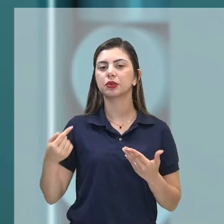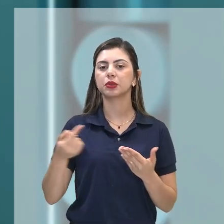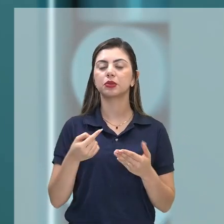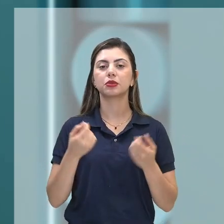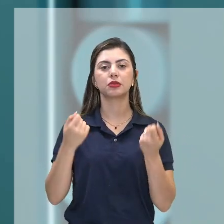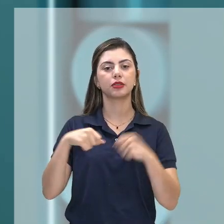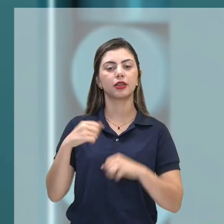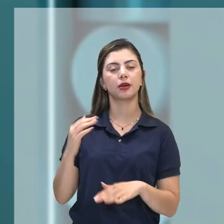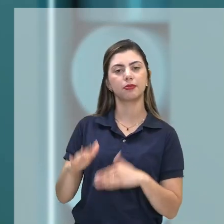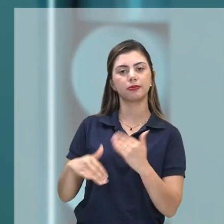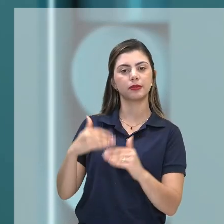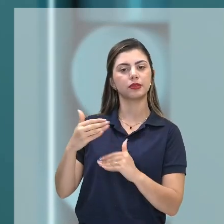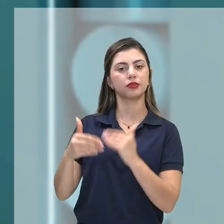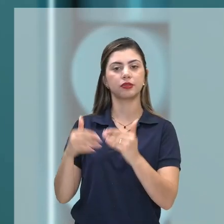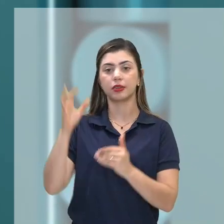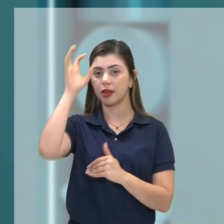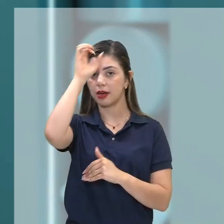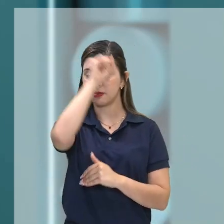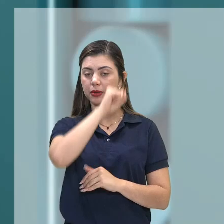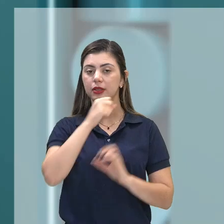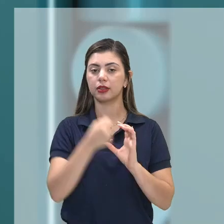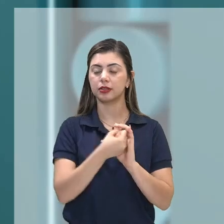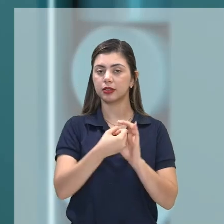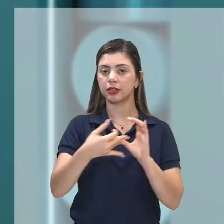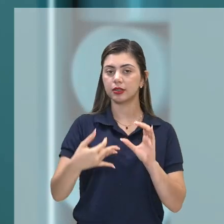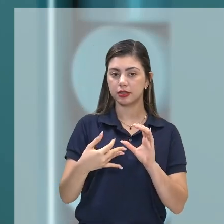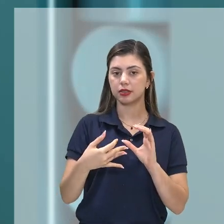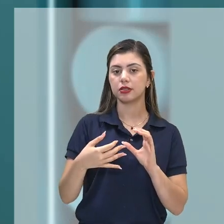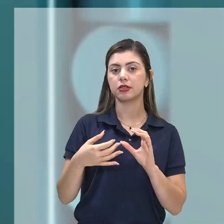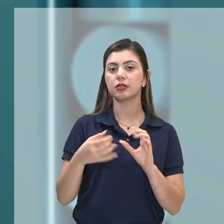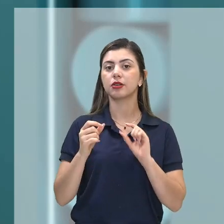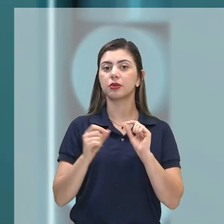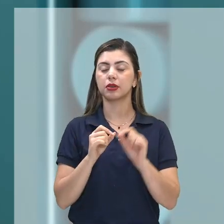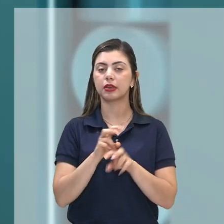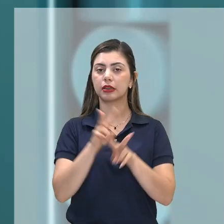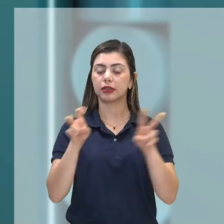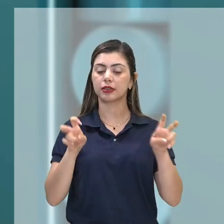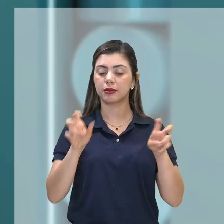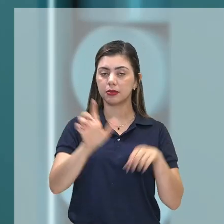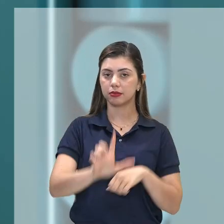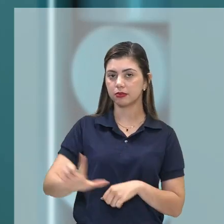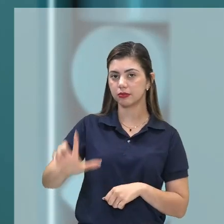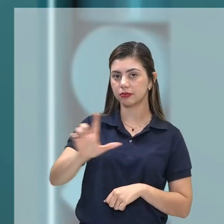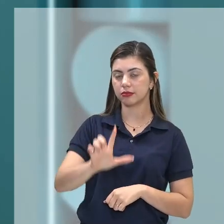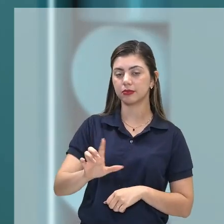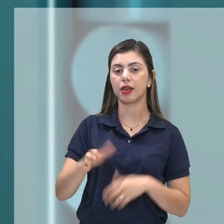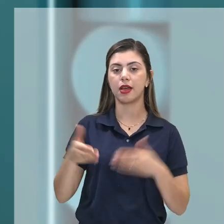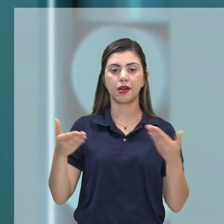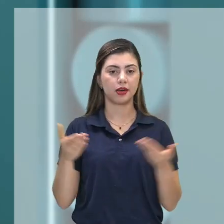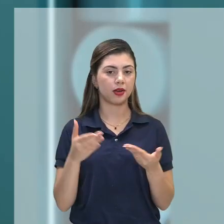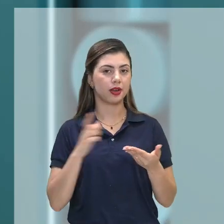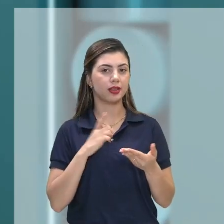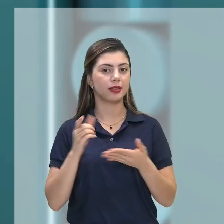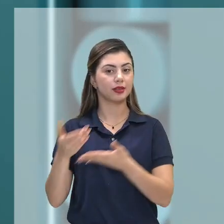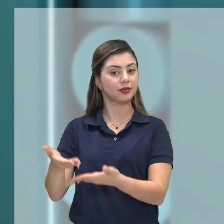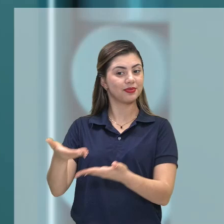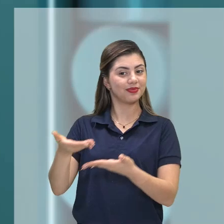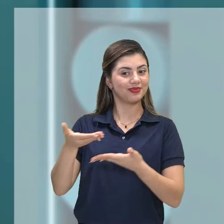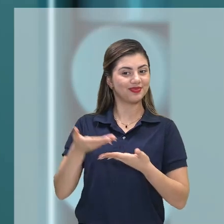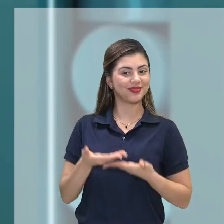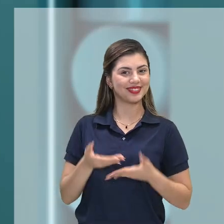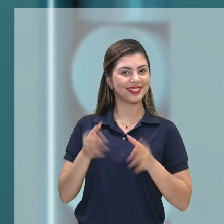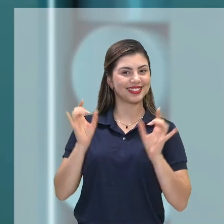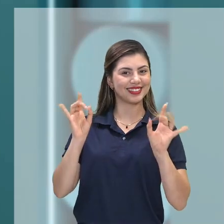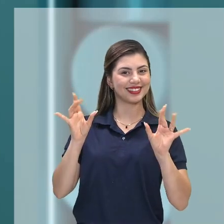desenvolver sobre essas questões de temáticas literárias, nós temos aqui um convidado e ele